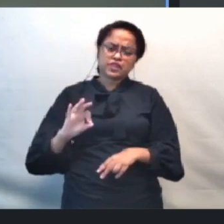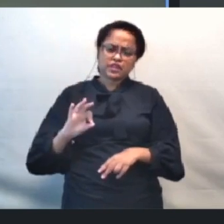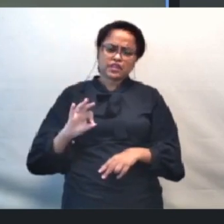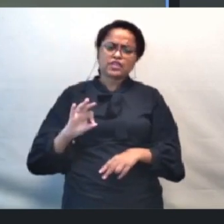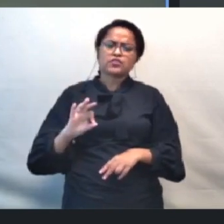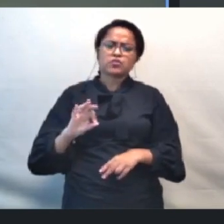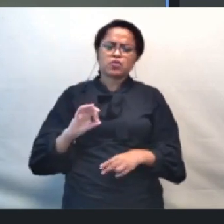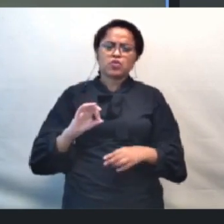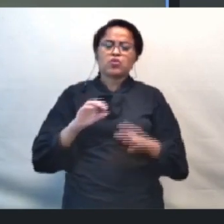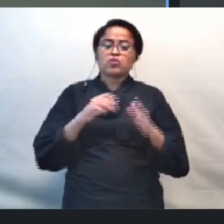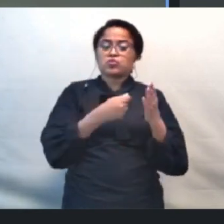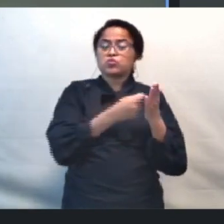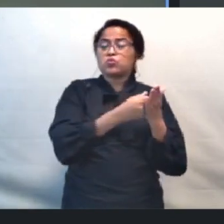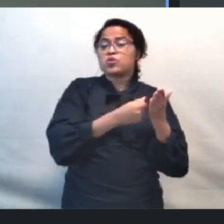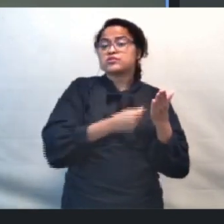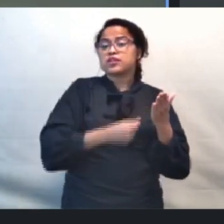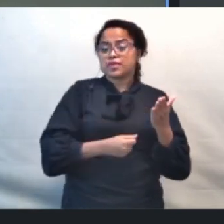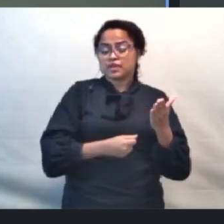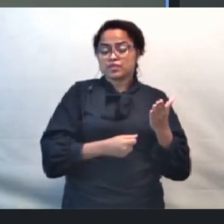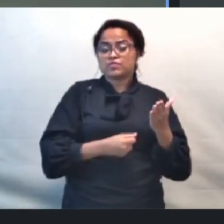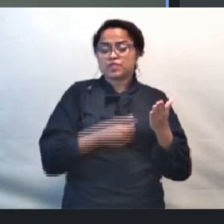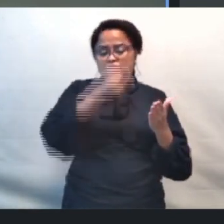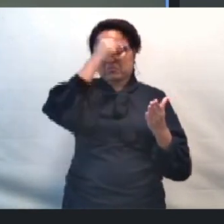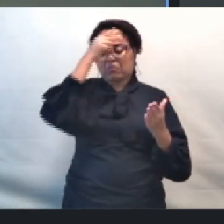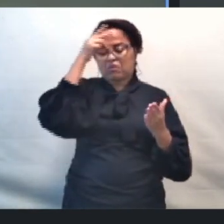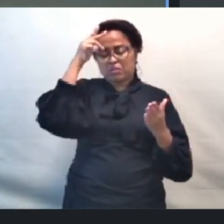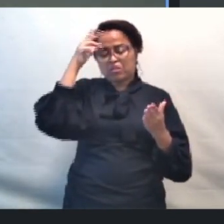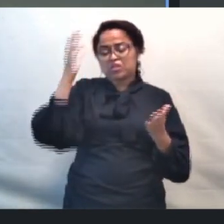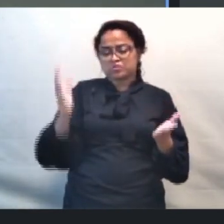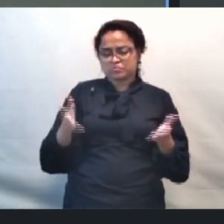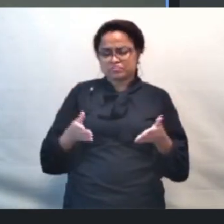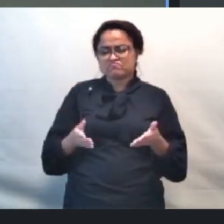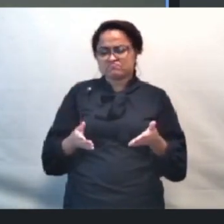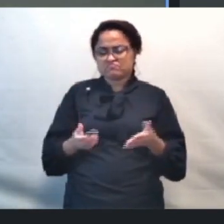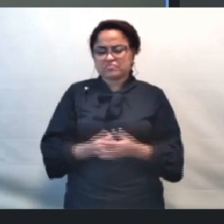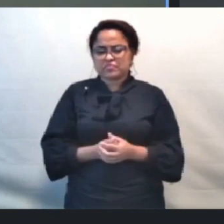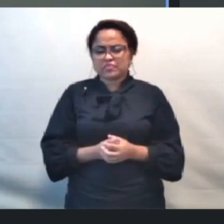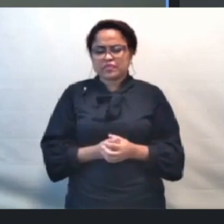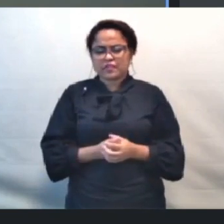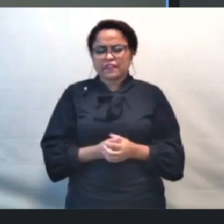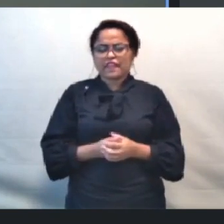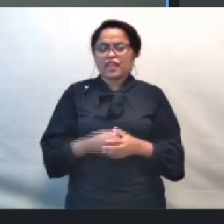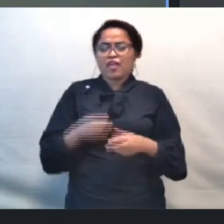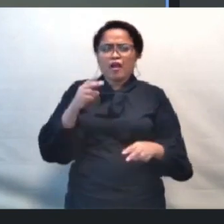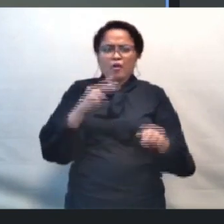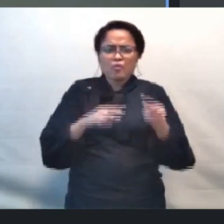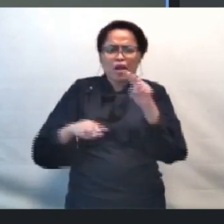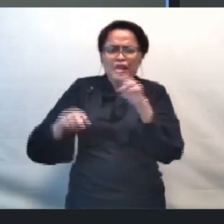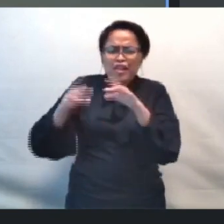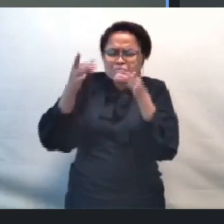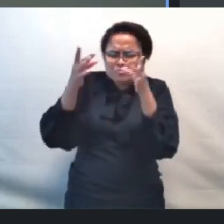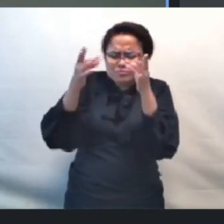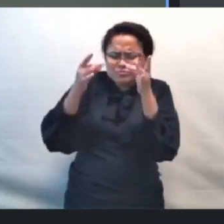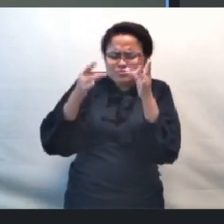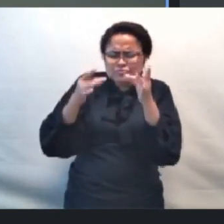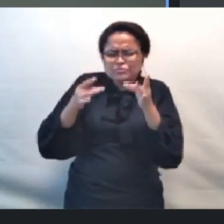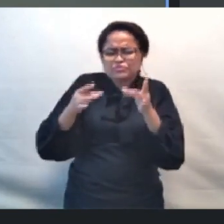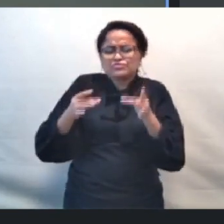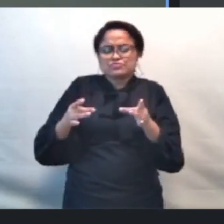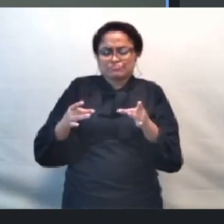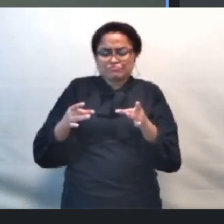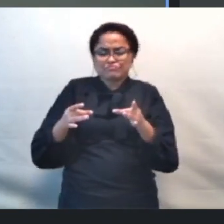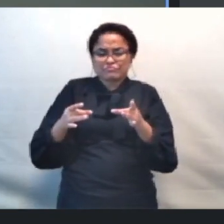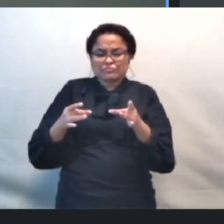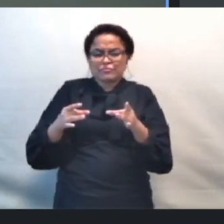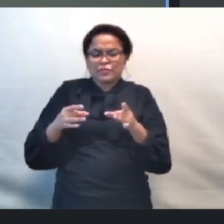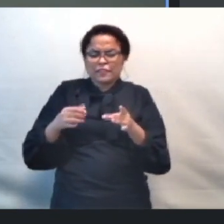Agora, não é possível dizer aqui, até porque essa é uma análise muito minuciosa, né? Nós temos aí em torno de